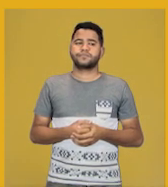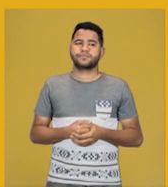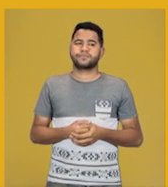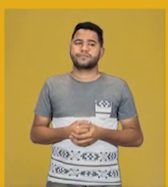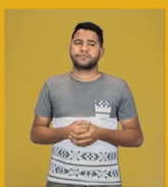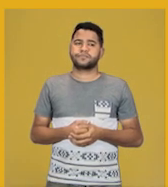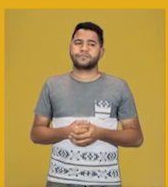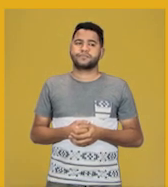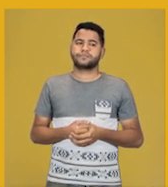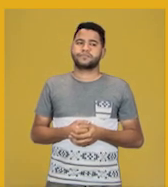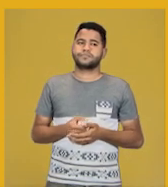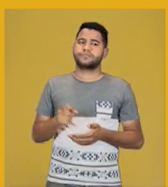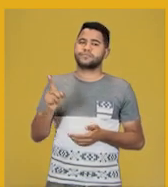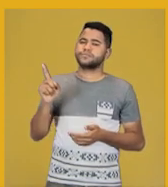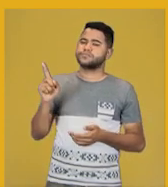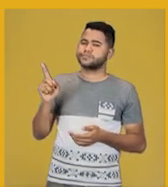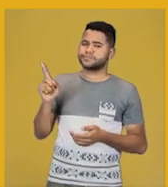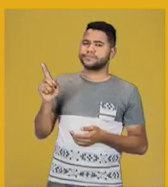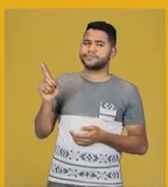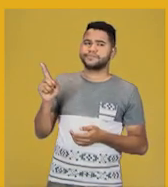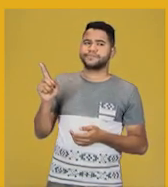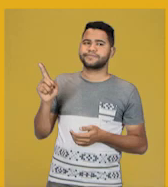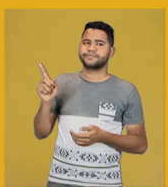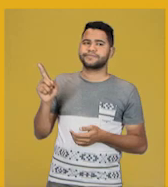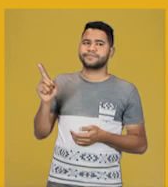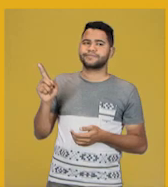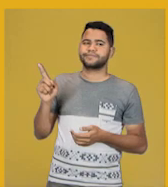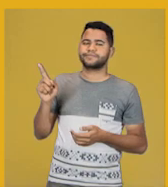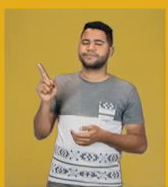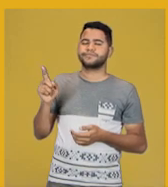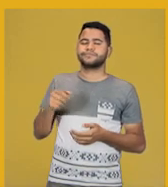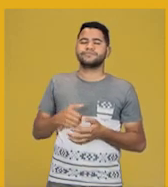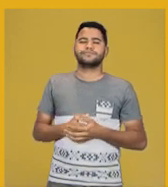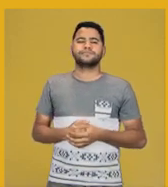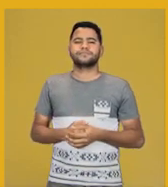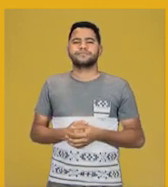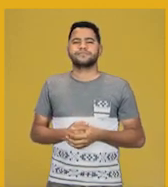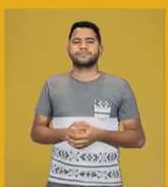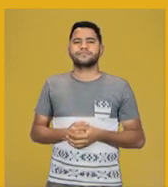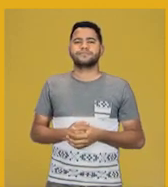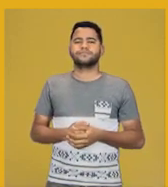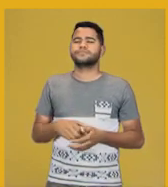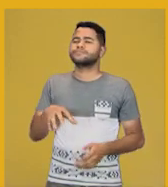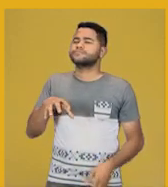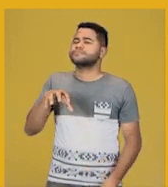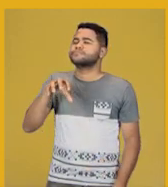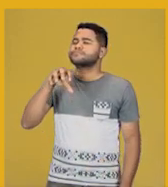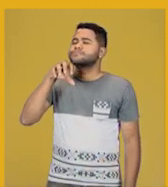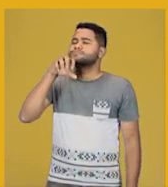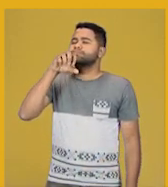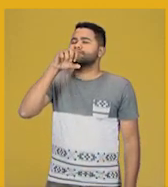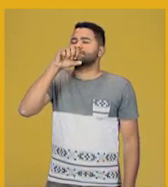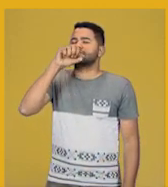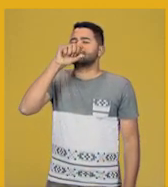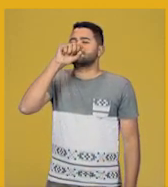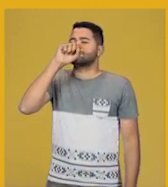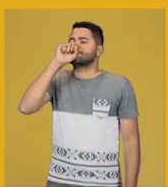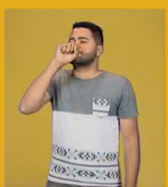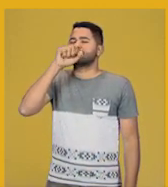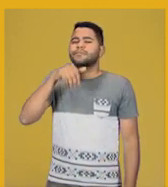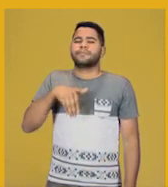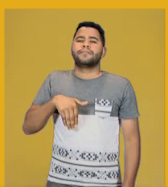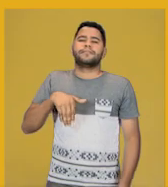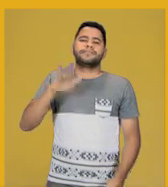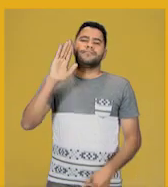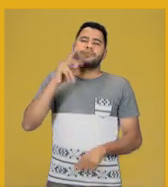a grife fresh and Clean Air Tom vamos respirar um lá né bem mais